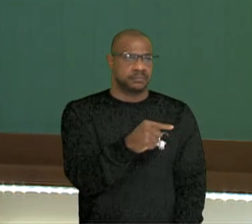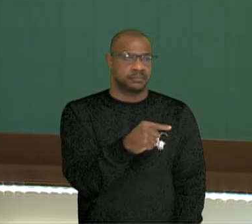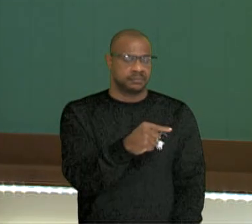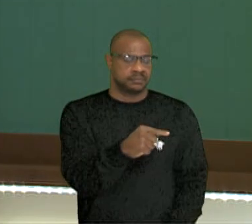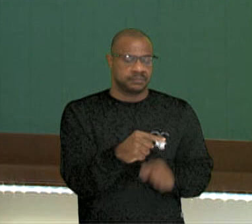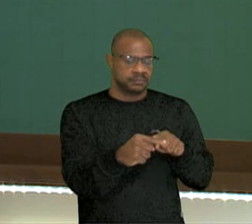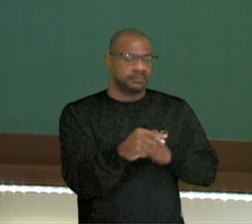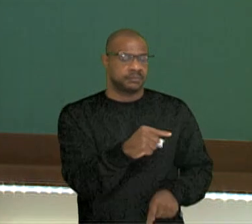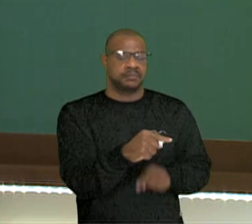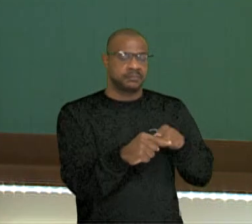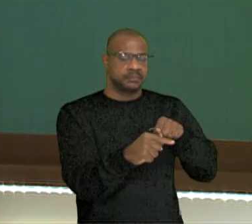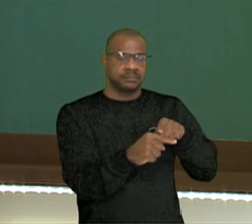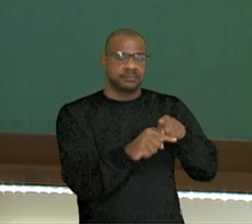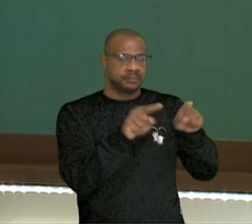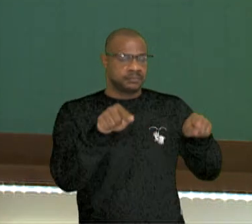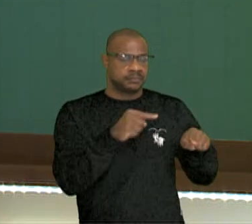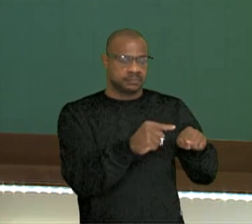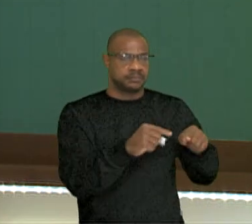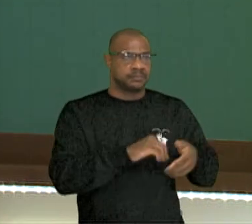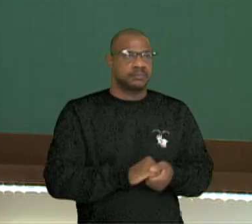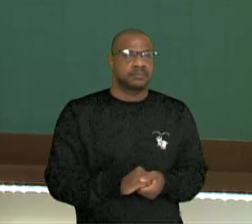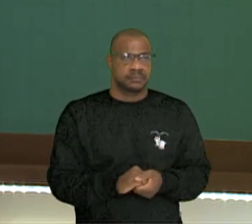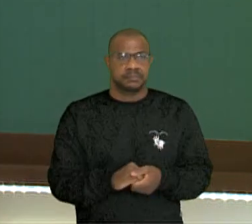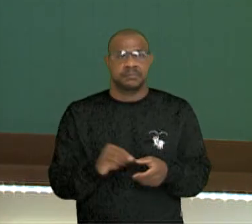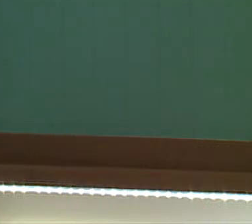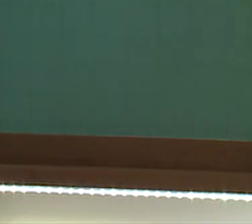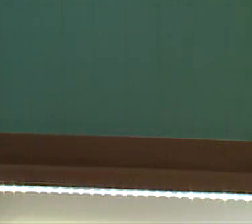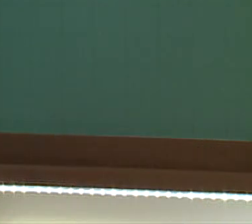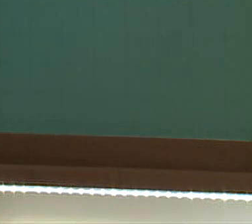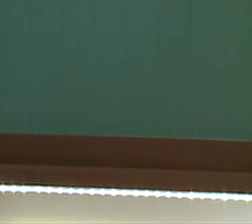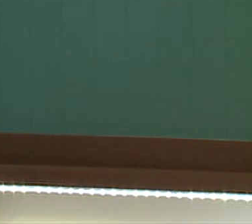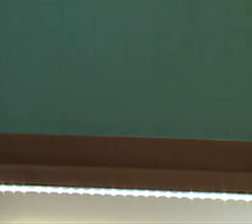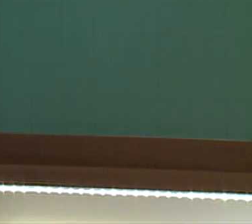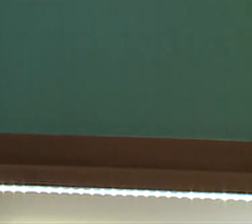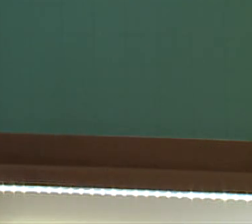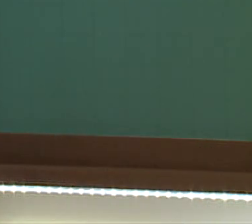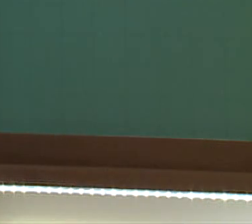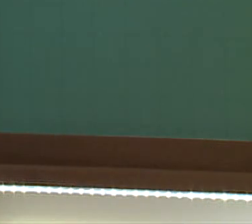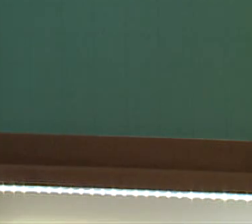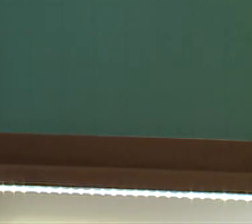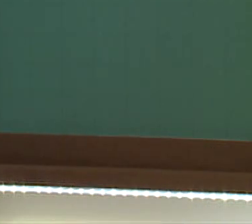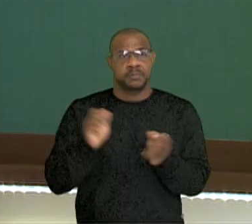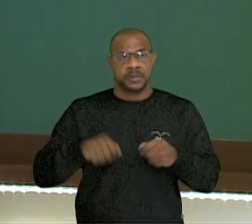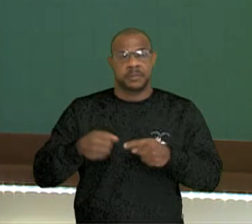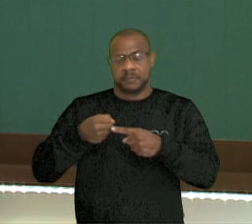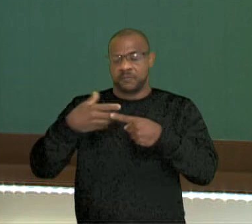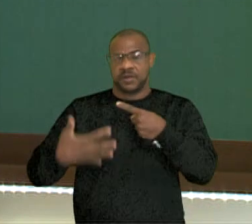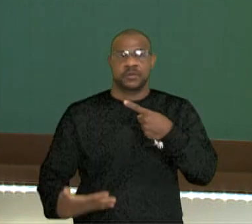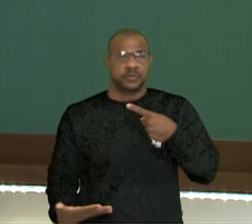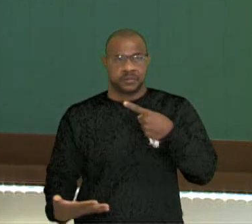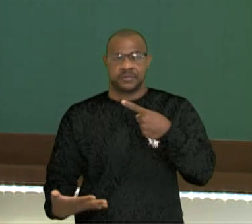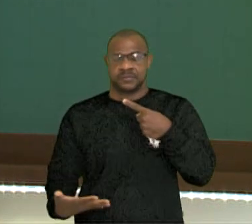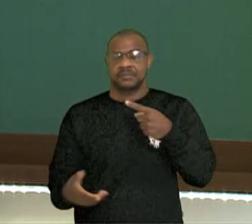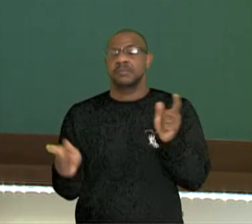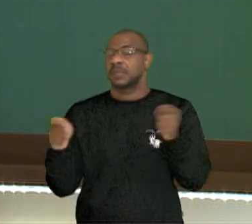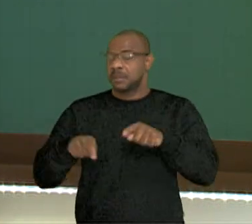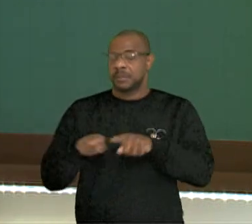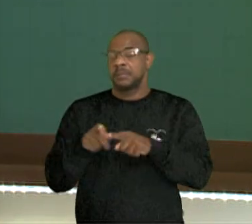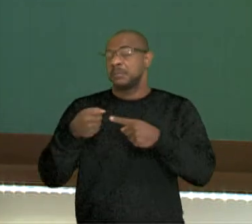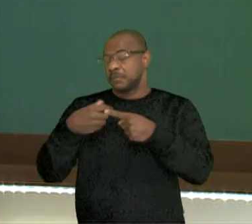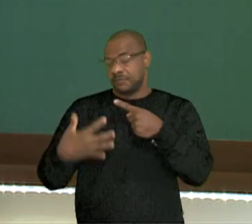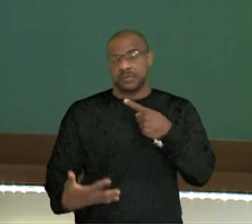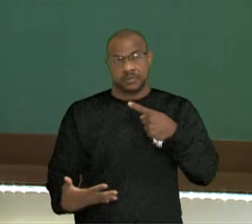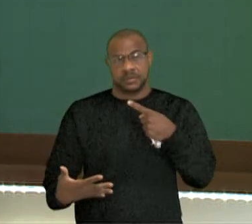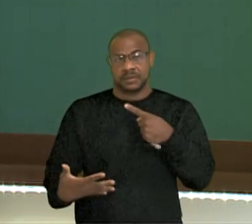quadrado da diferença. Se você quiser fazer a prova real, você fatora isso aqui, ó. Quadrado do primeiro termo menos 2 vezes o primeiro